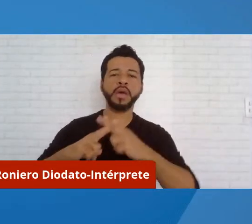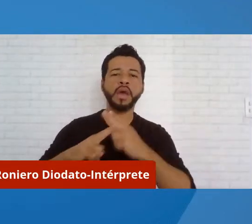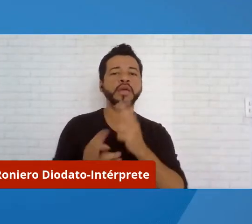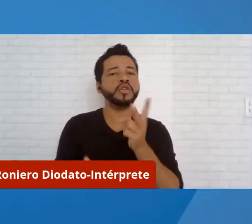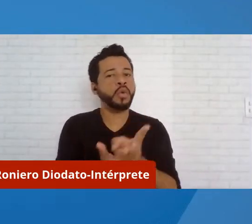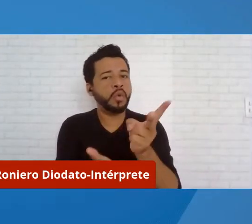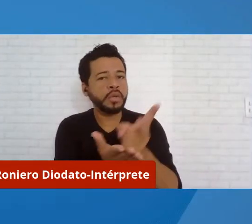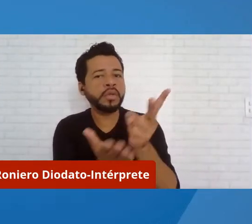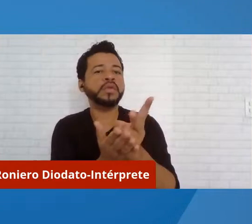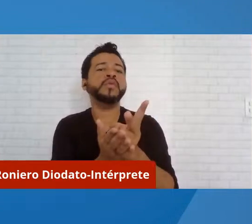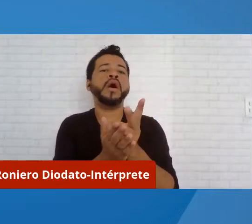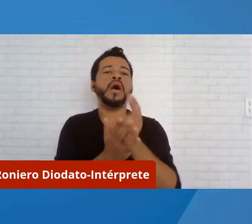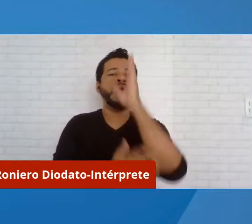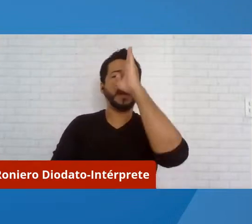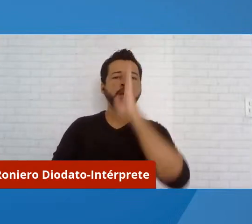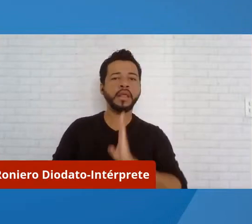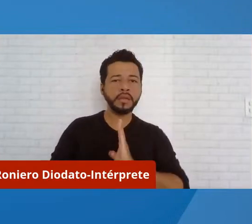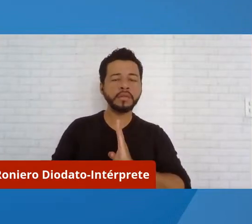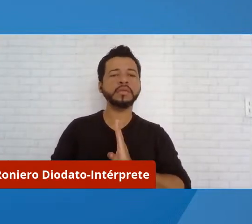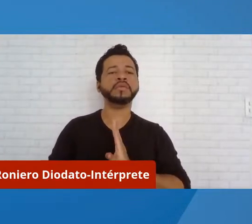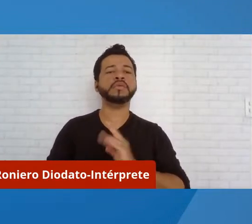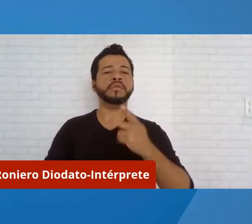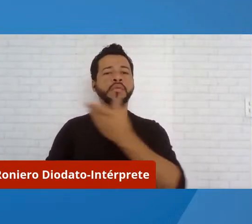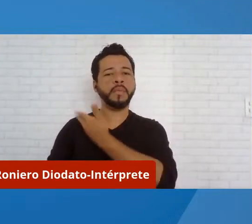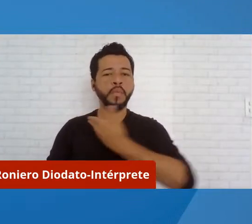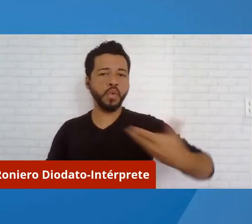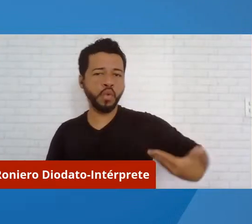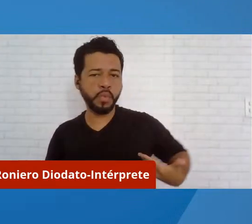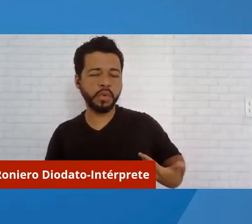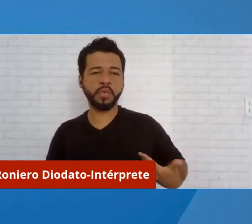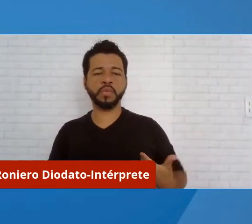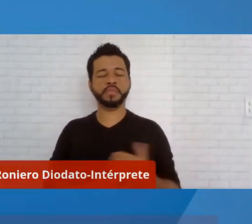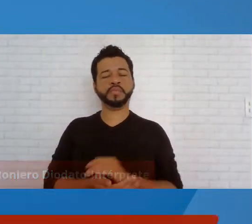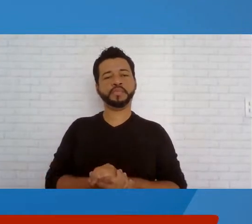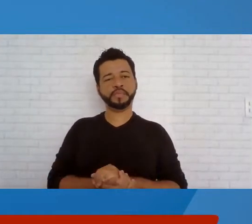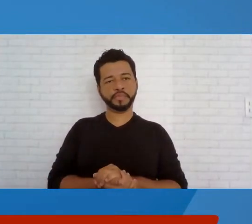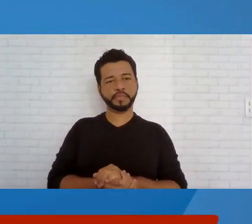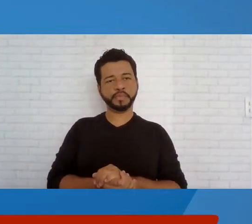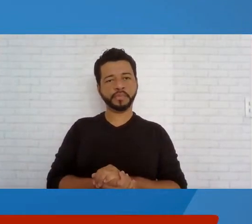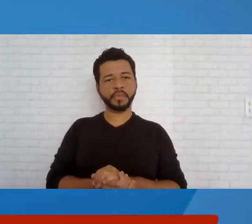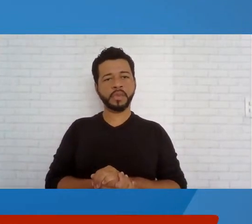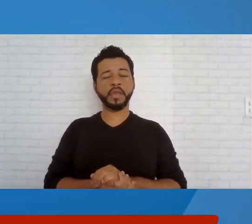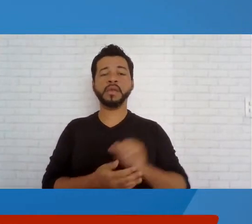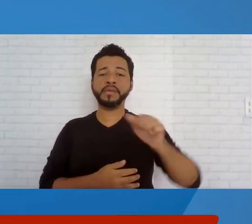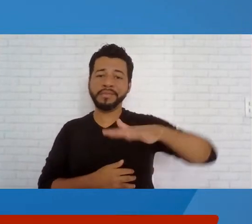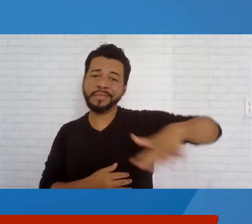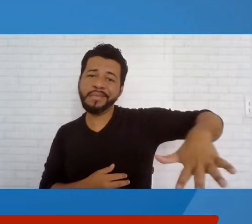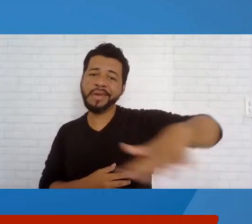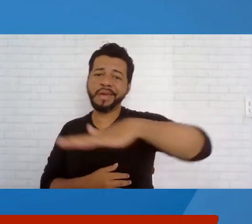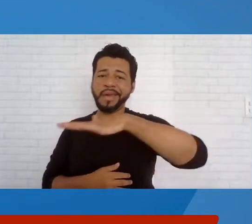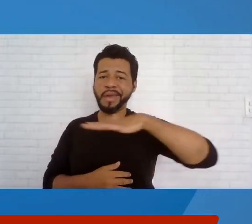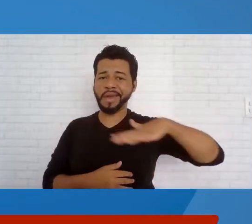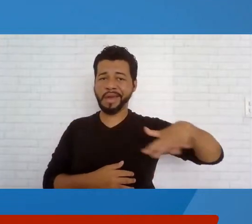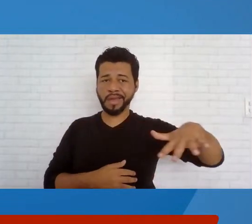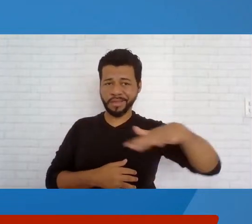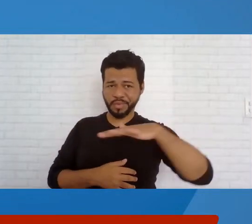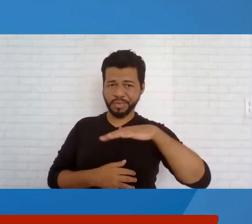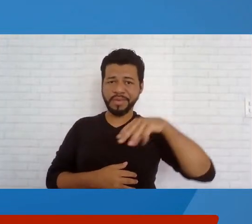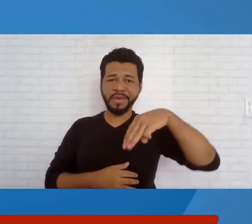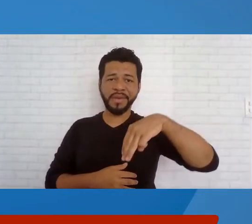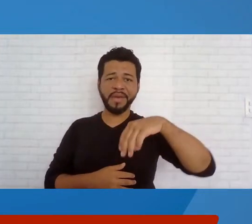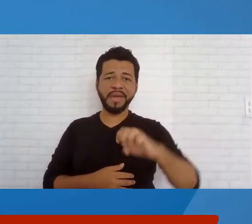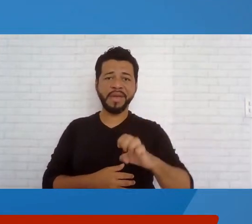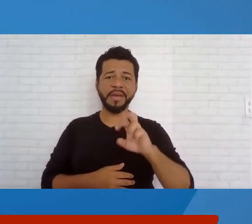é que define o valor das coisas. Como dizem os liberais, o mercado é o melhor alocador de recursos. Quer